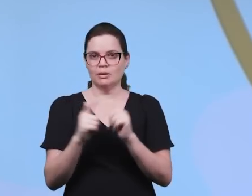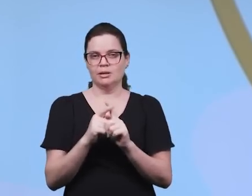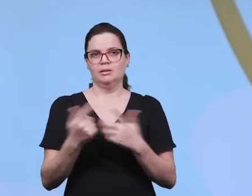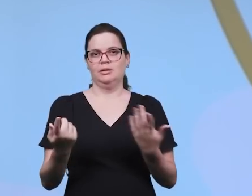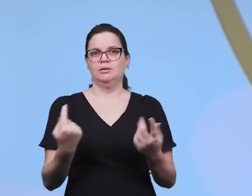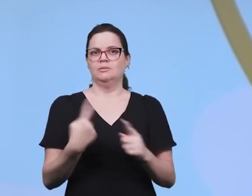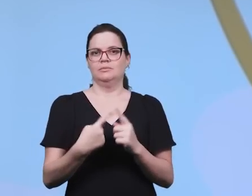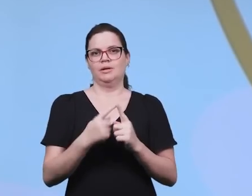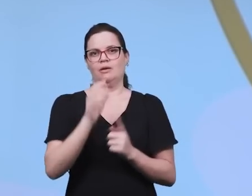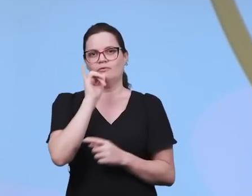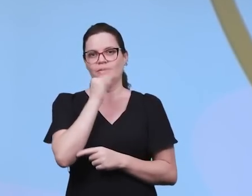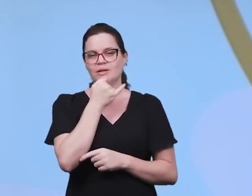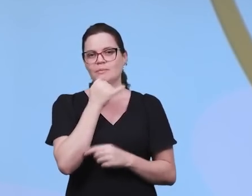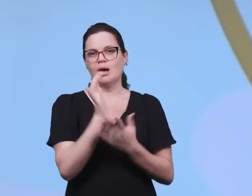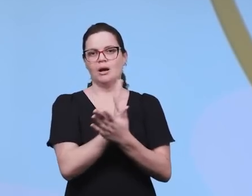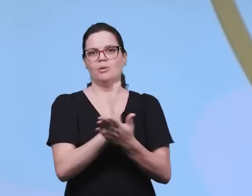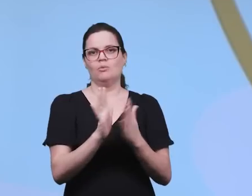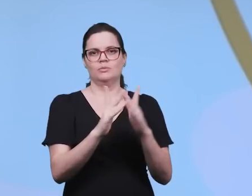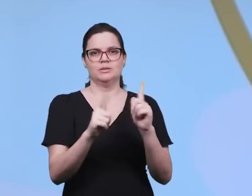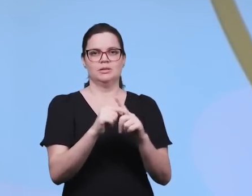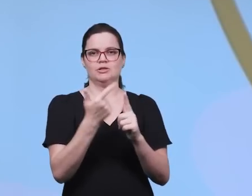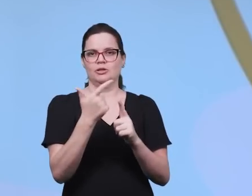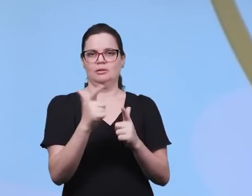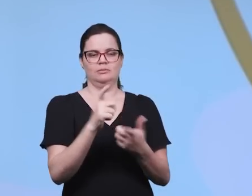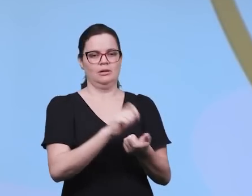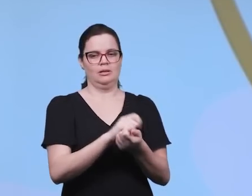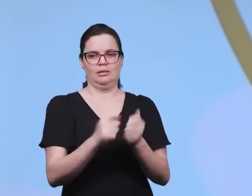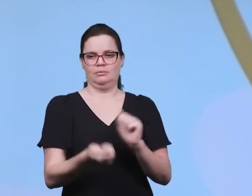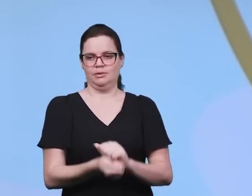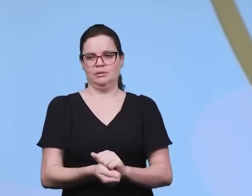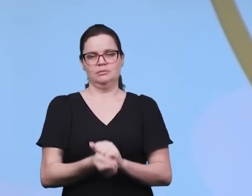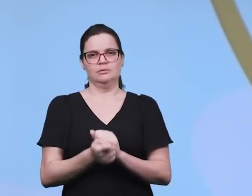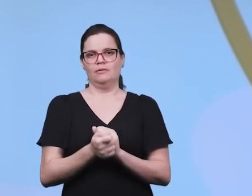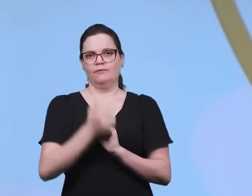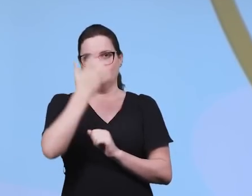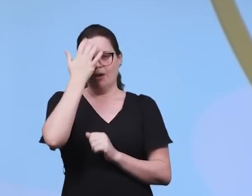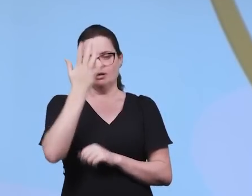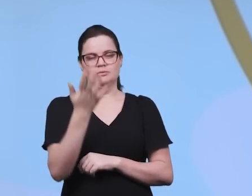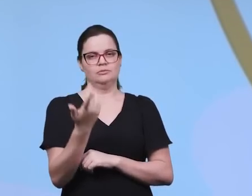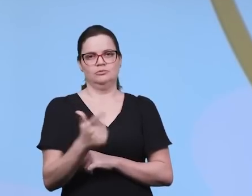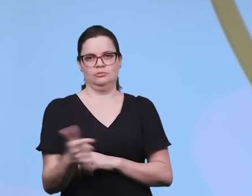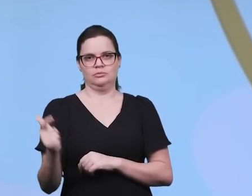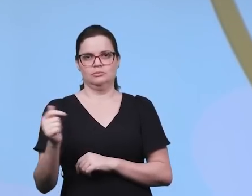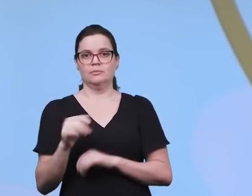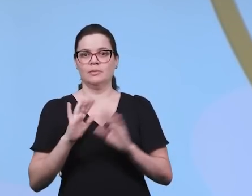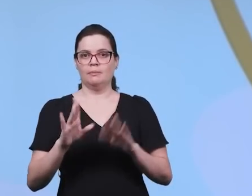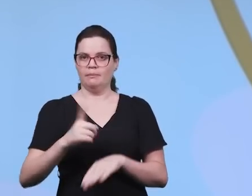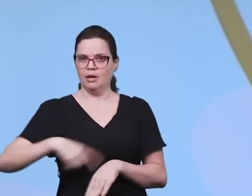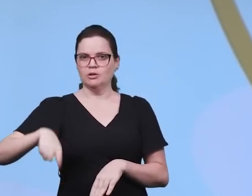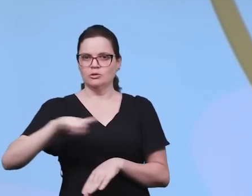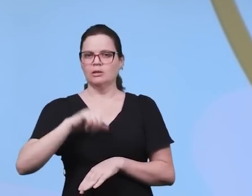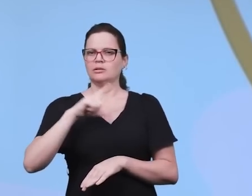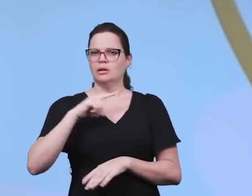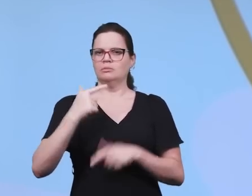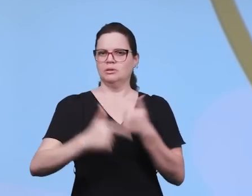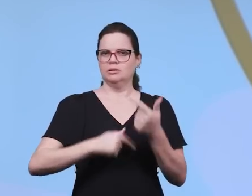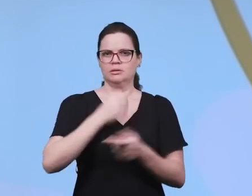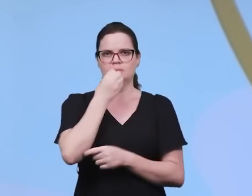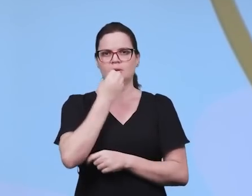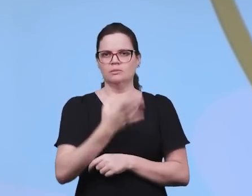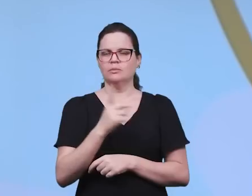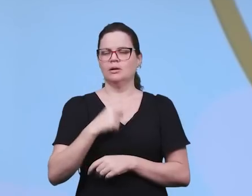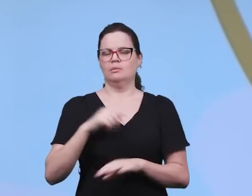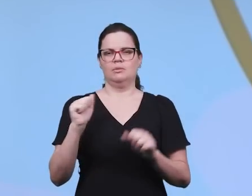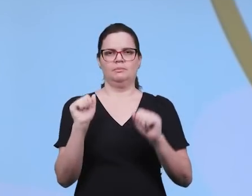isso também acontece, né? Infelizmente, algumas igrejas não têm adaptações que facilitam. Nós temos tido esse trabalho muito